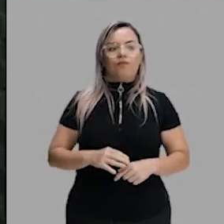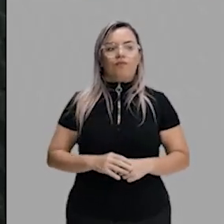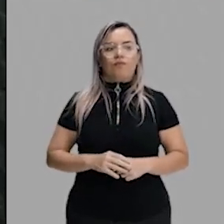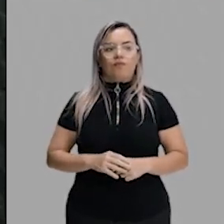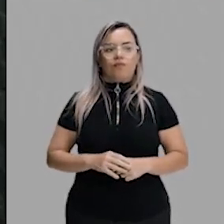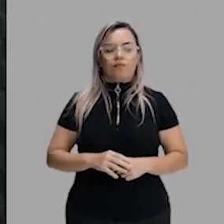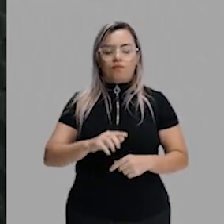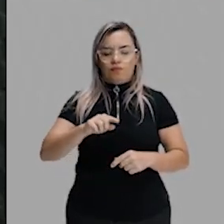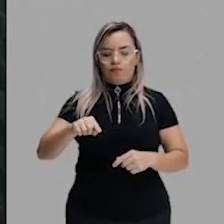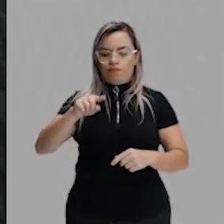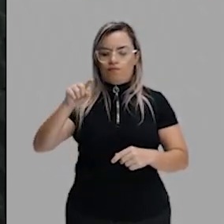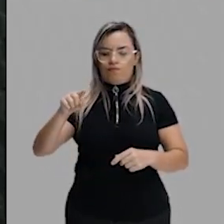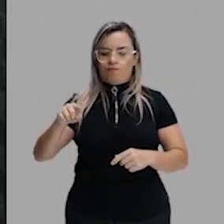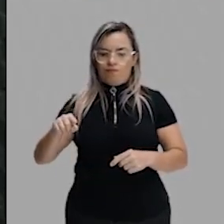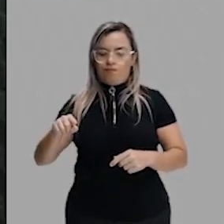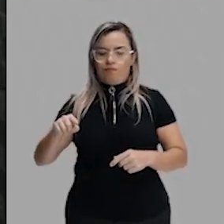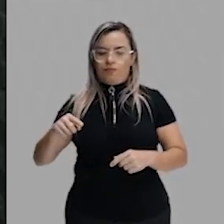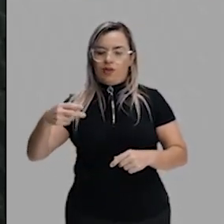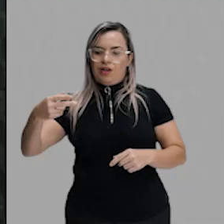ohm, representado aqui